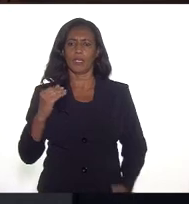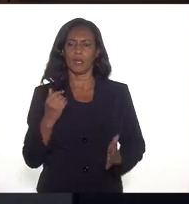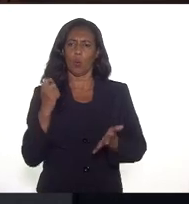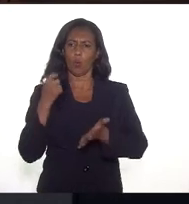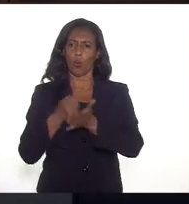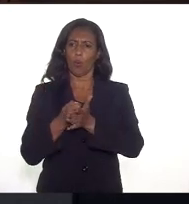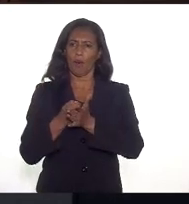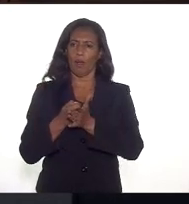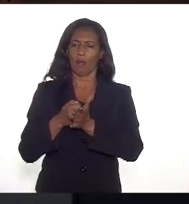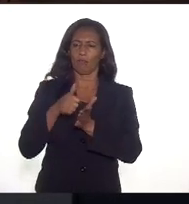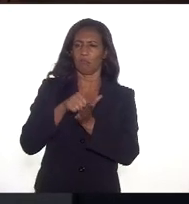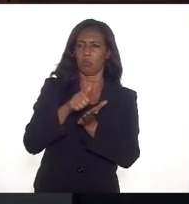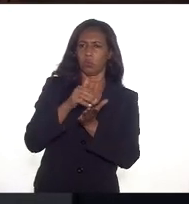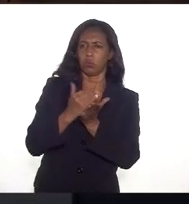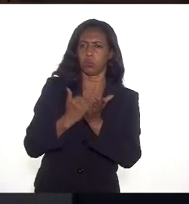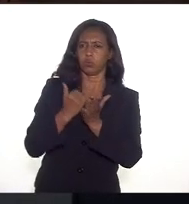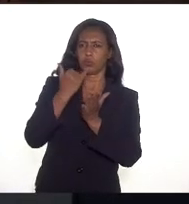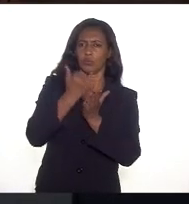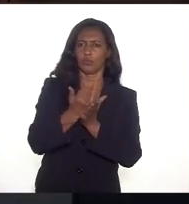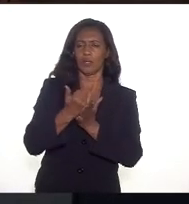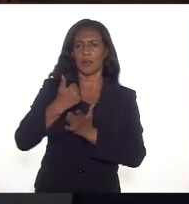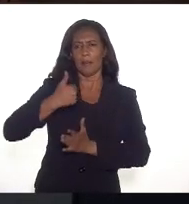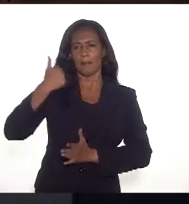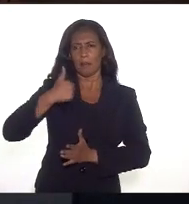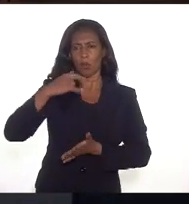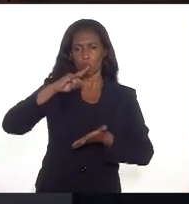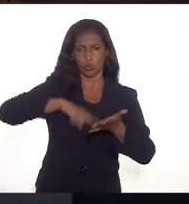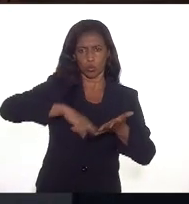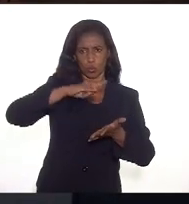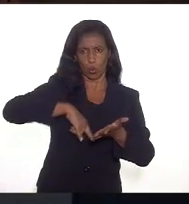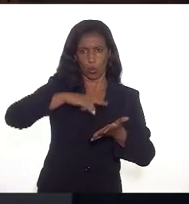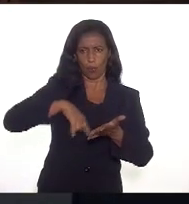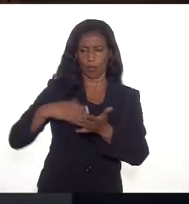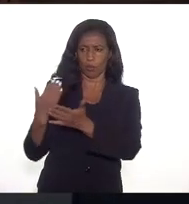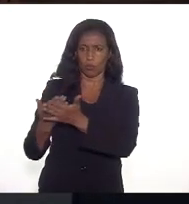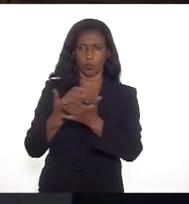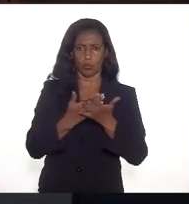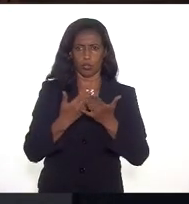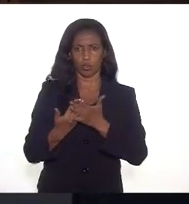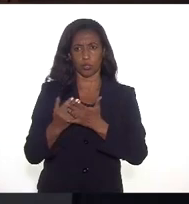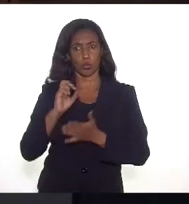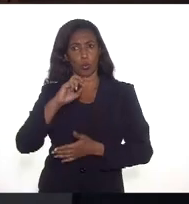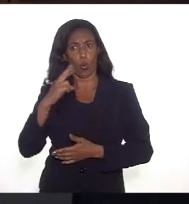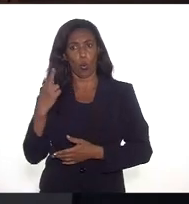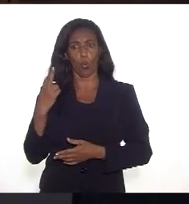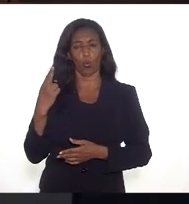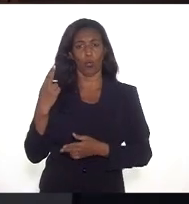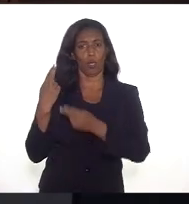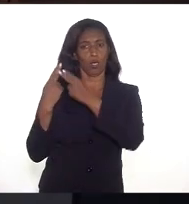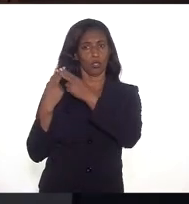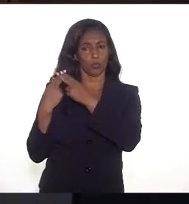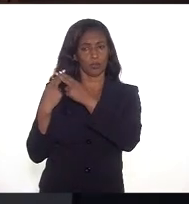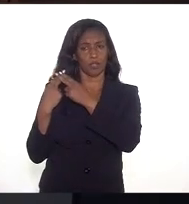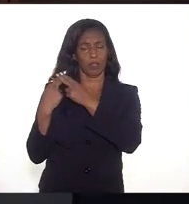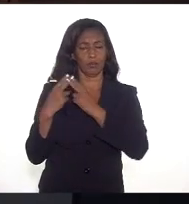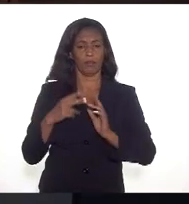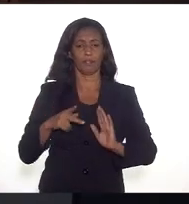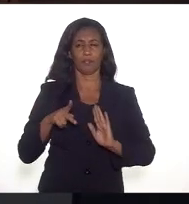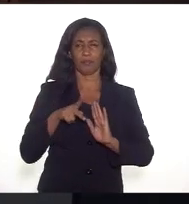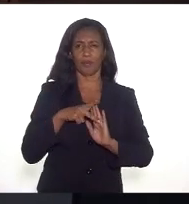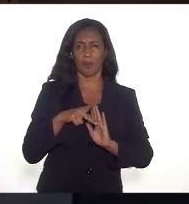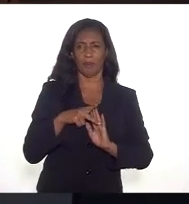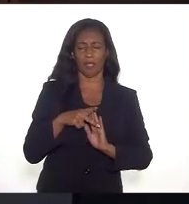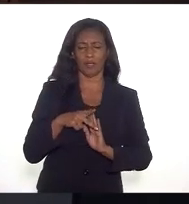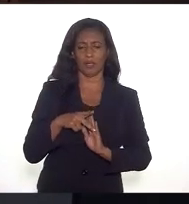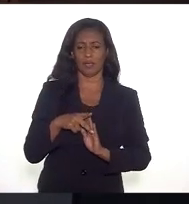adicionais, taxas, para a emissão da primeira vez de documentos requeridos pelos estudantes ou seus responsáveis. Pareceres da Comissão de Constituição e Justiça